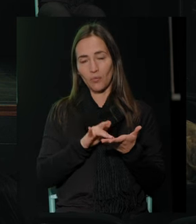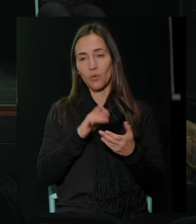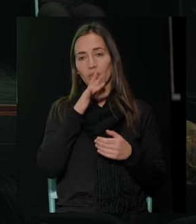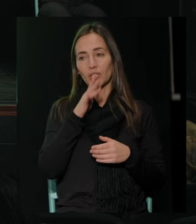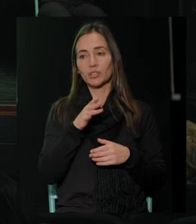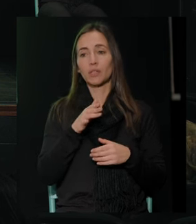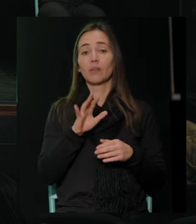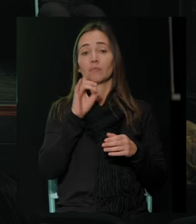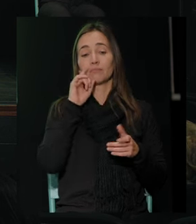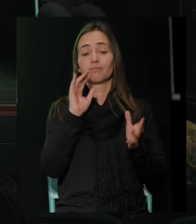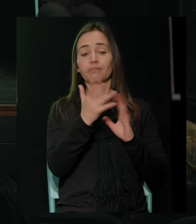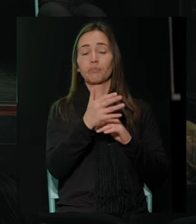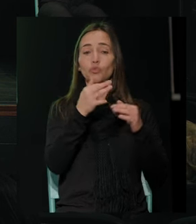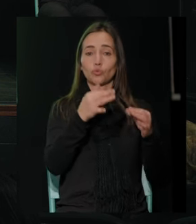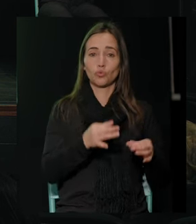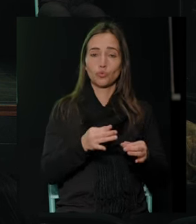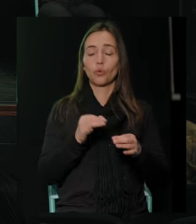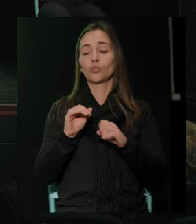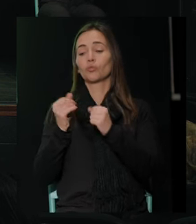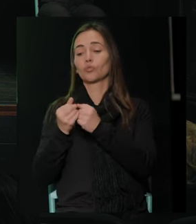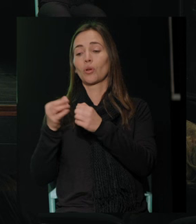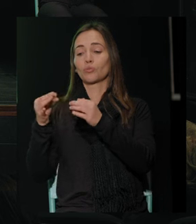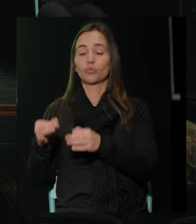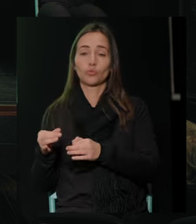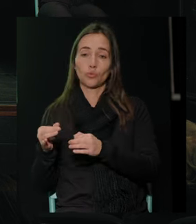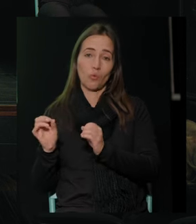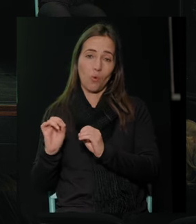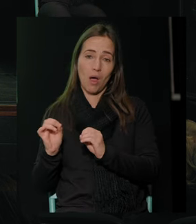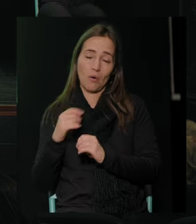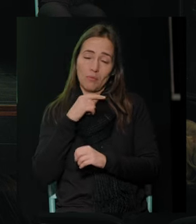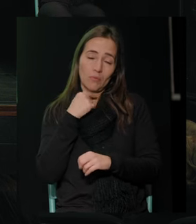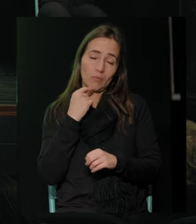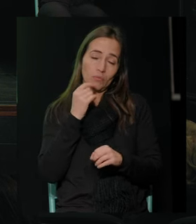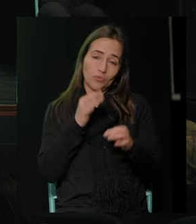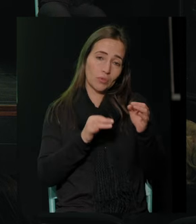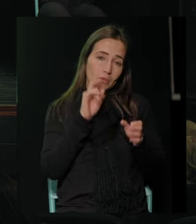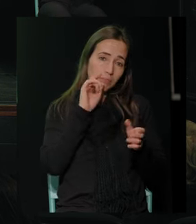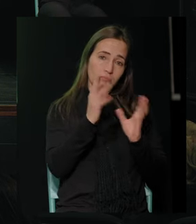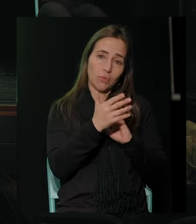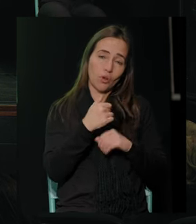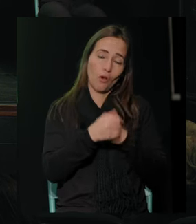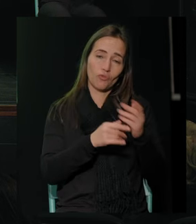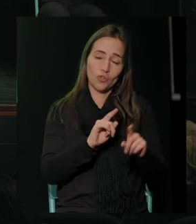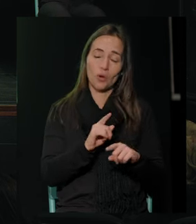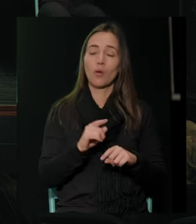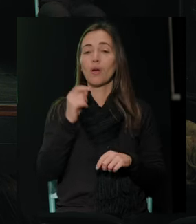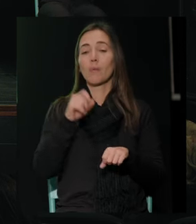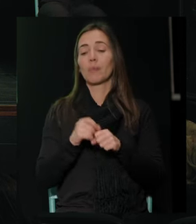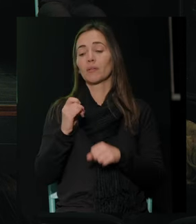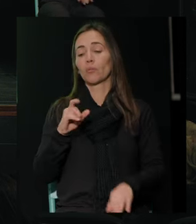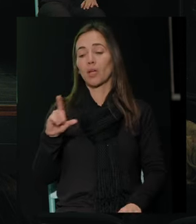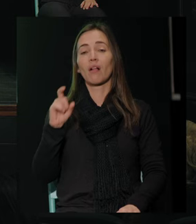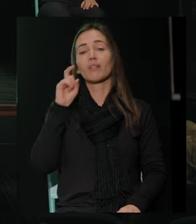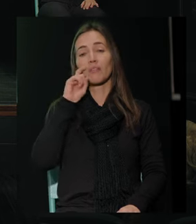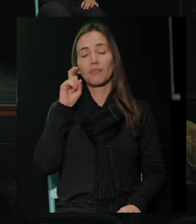justiça ecológica sem justiça social não funcionaria, não é? Porque se, e um bocado aquilo que a ideia da iniciativa liberal diz, de defender que